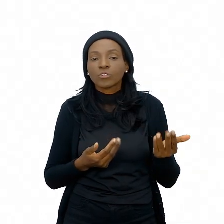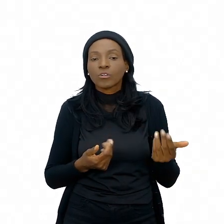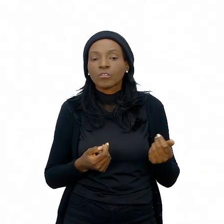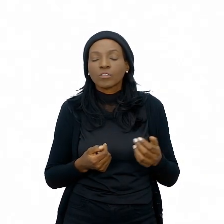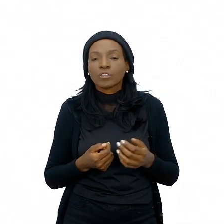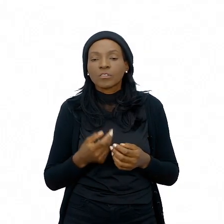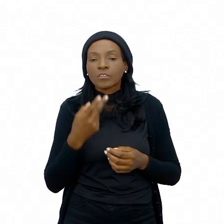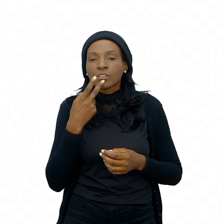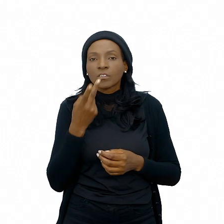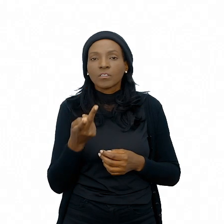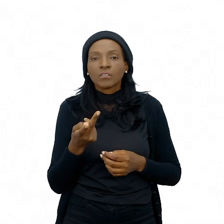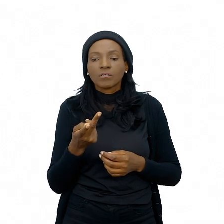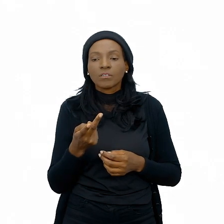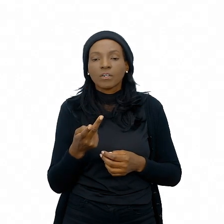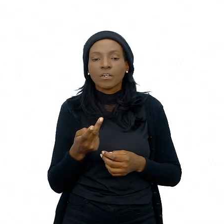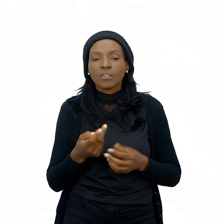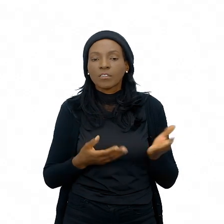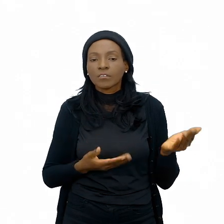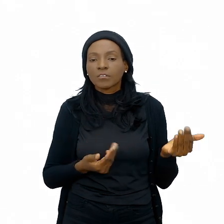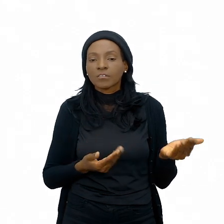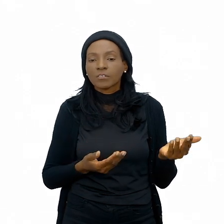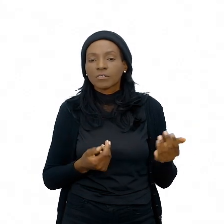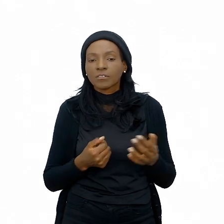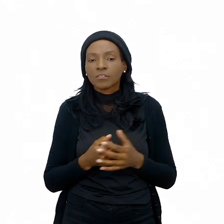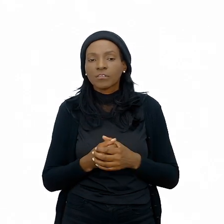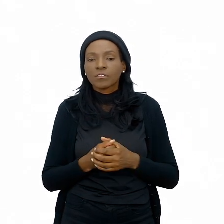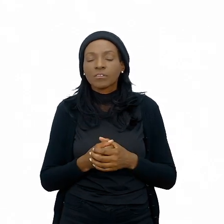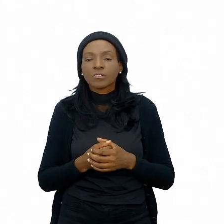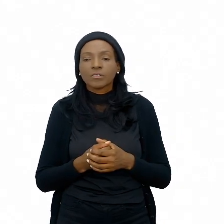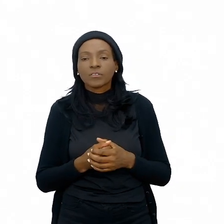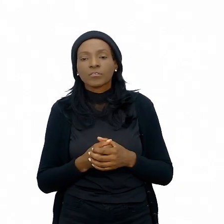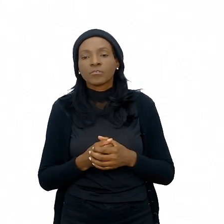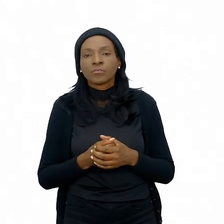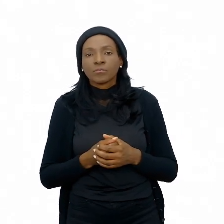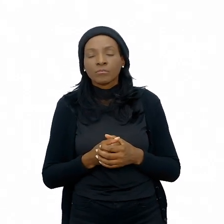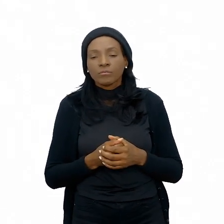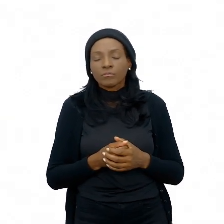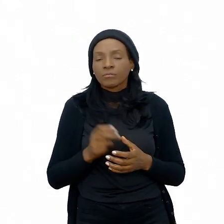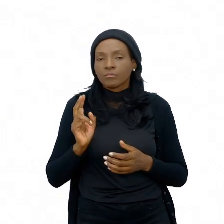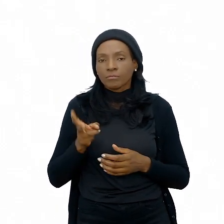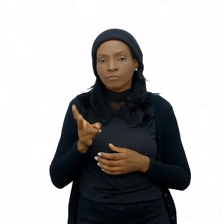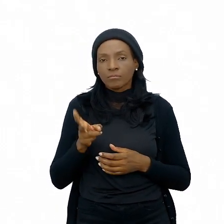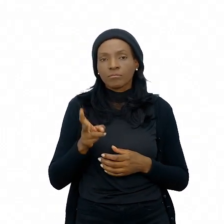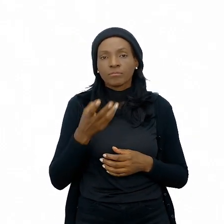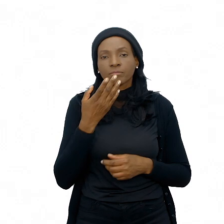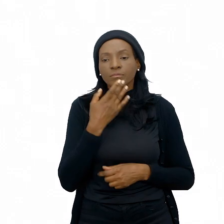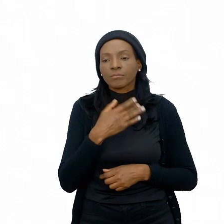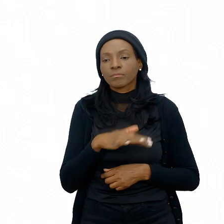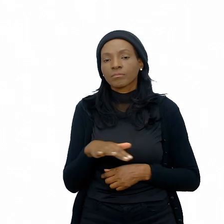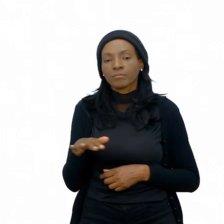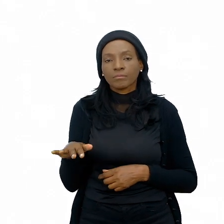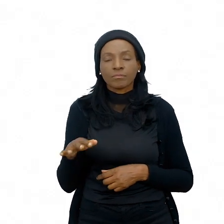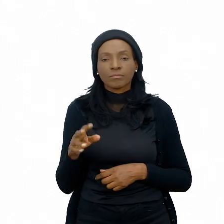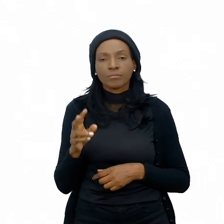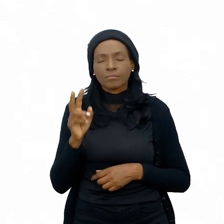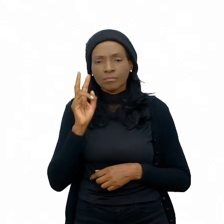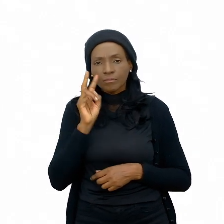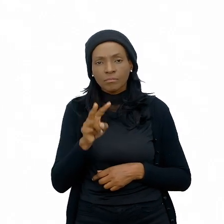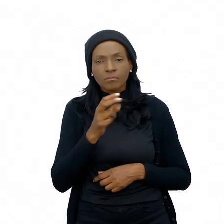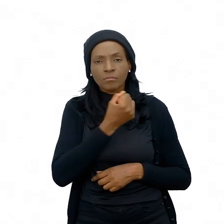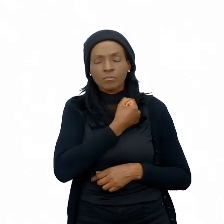fala dos nozinhos, que toda vez que a criança olha para os